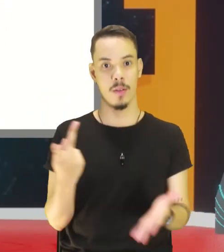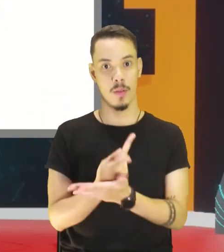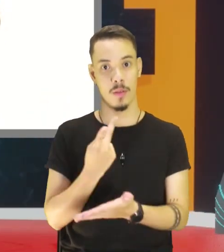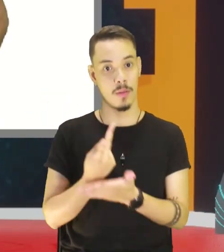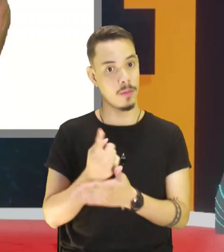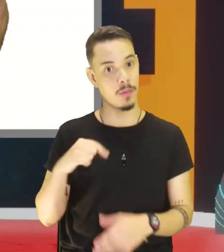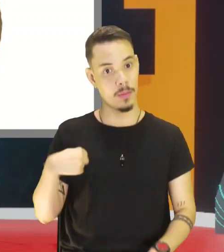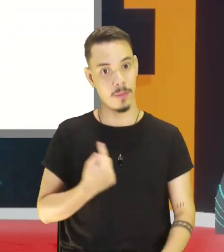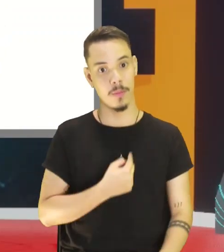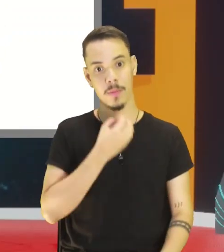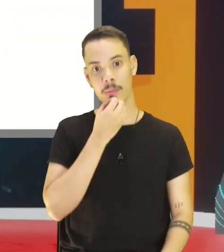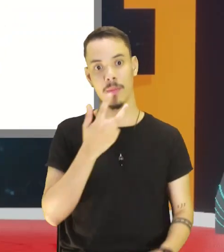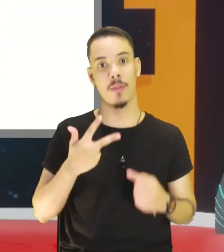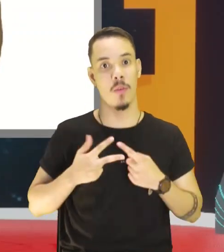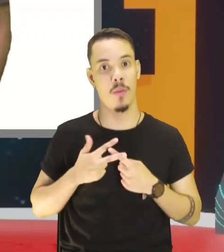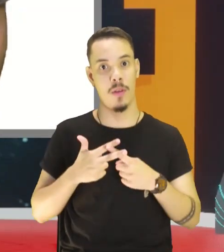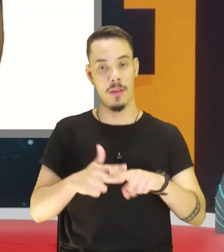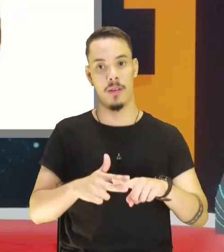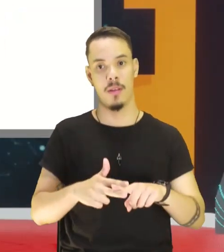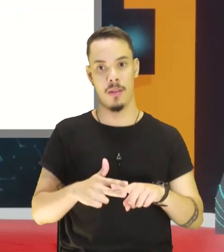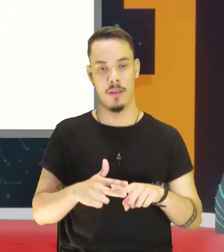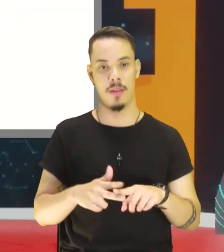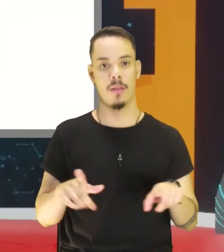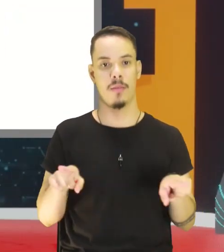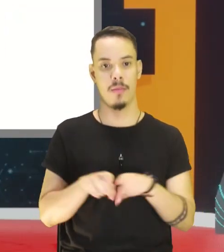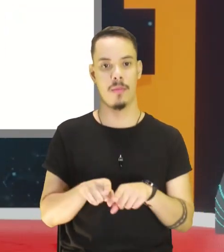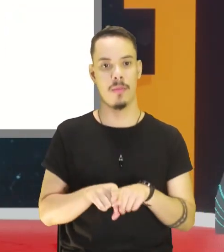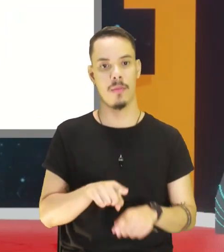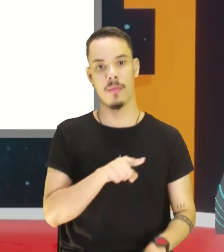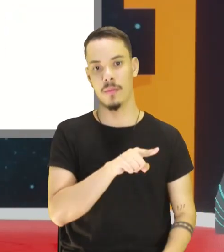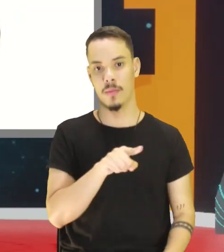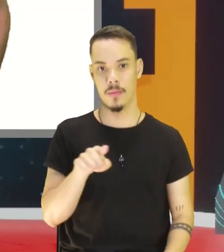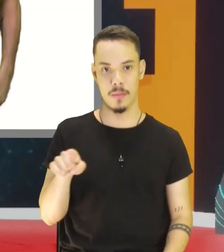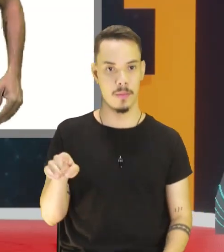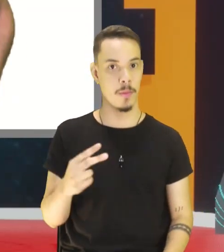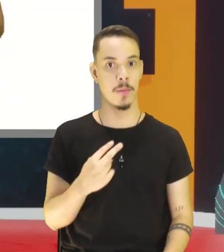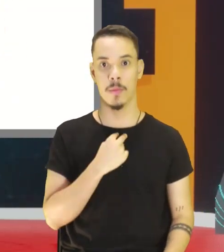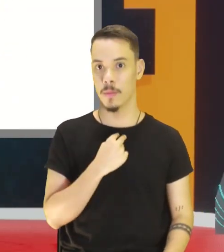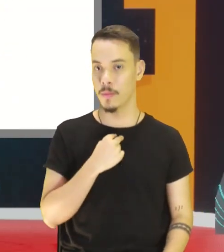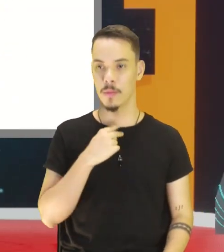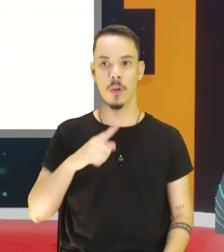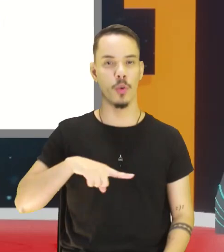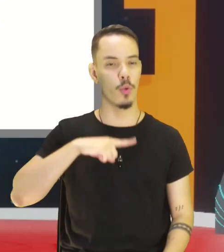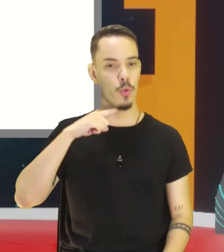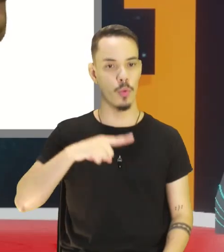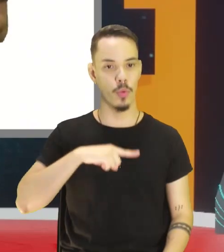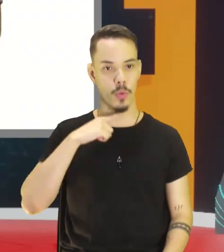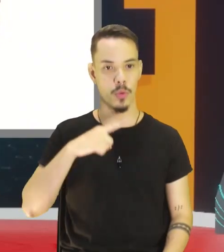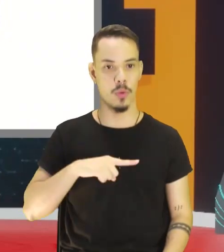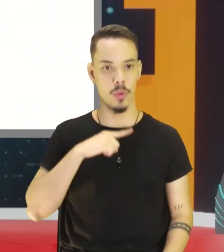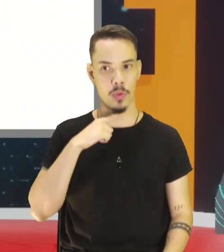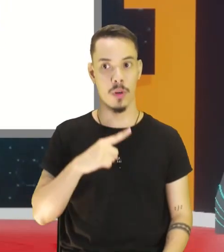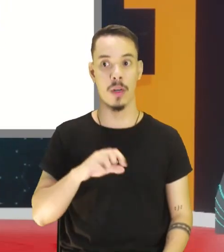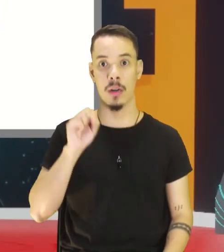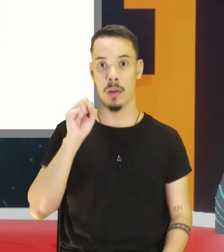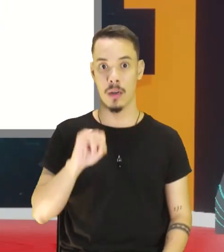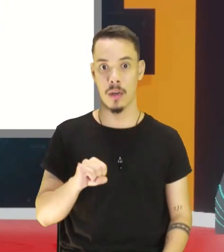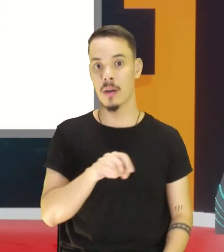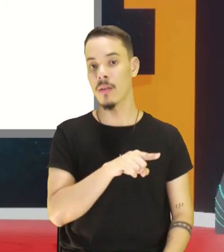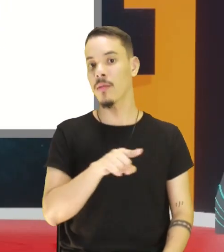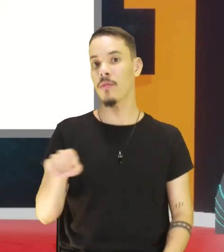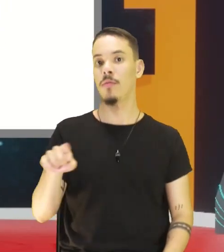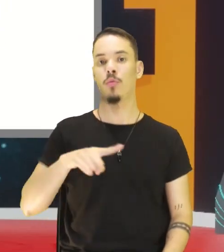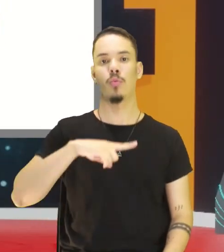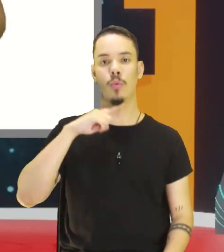conserto. Isso, consertar. A gente precisa consertar, porque vocês aí não podem ficar com dúvida, tá bom? Beleza. Então, que tiver de